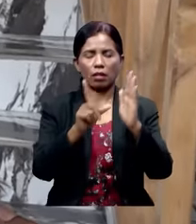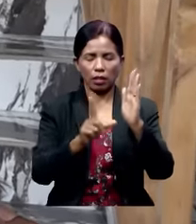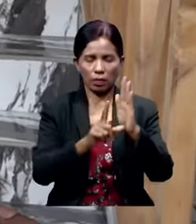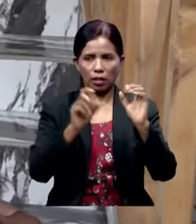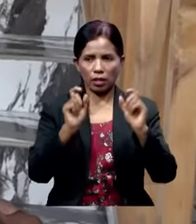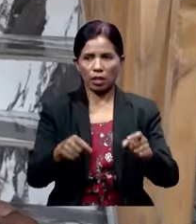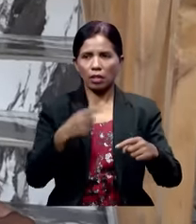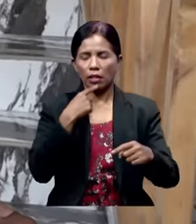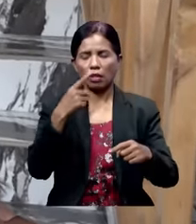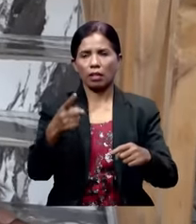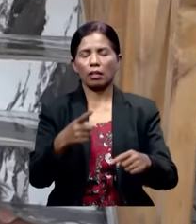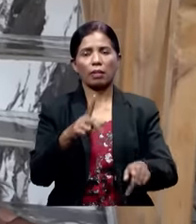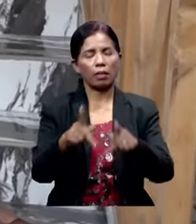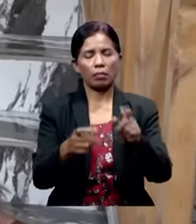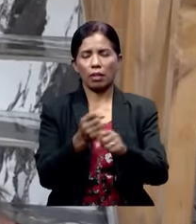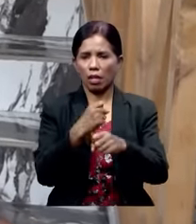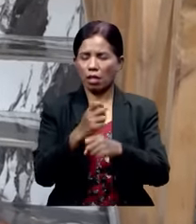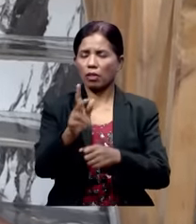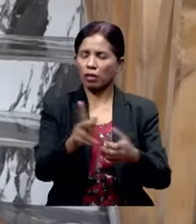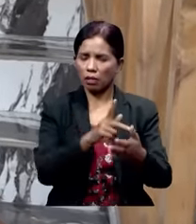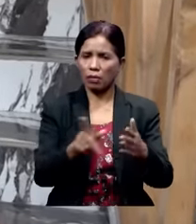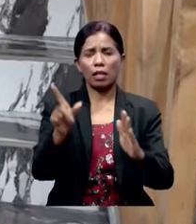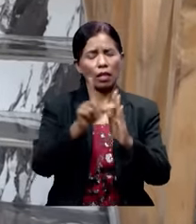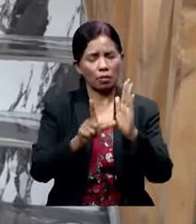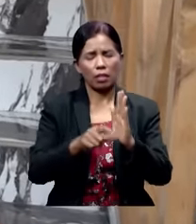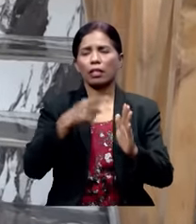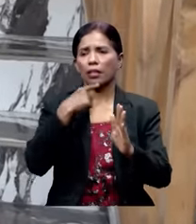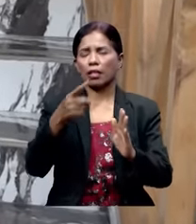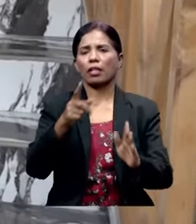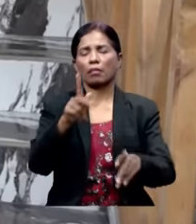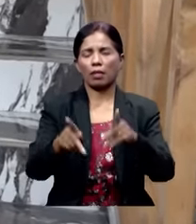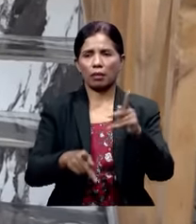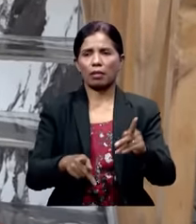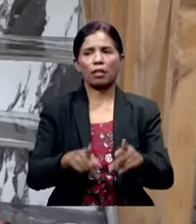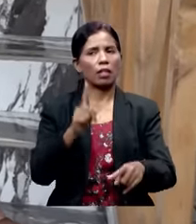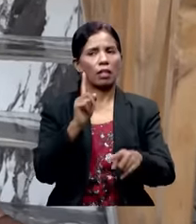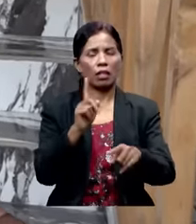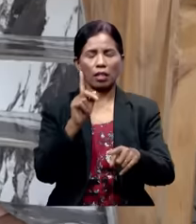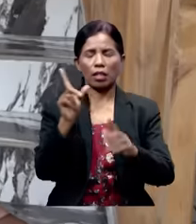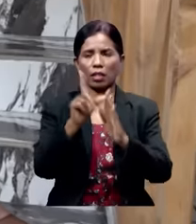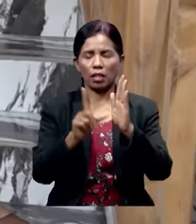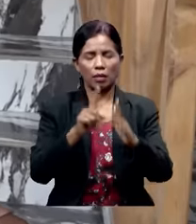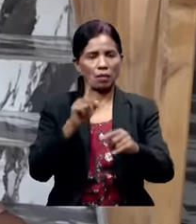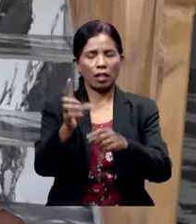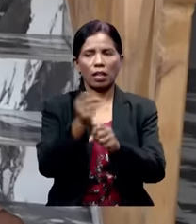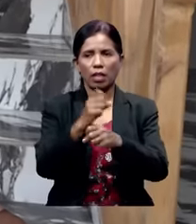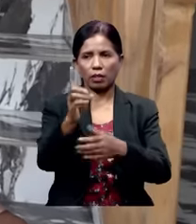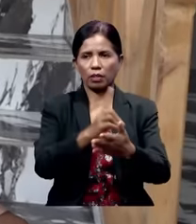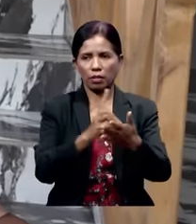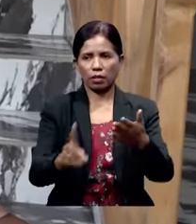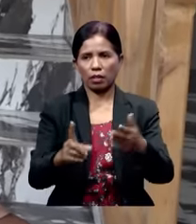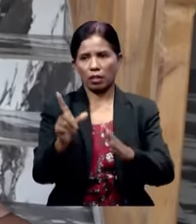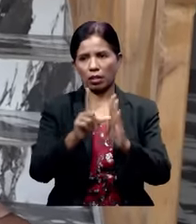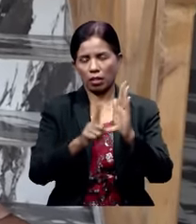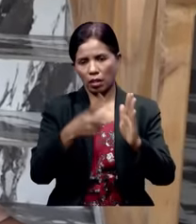e mane be kalu crime lei maka tem que kair ema e mane be kalu crime lei la bel hal diskriminasaun lei la ose matan baharefal